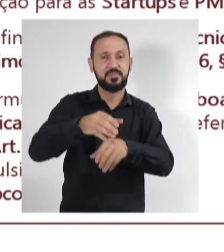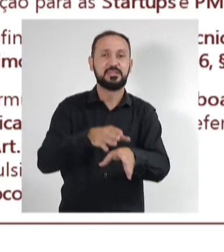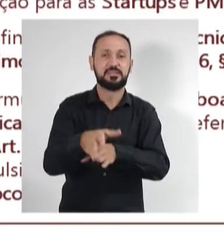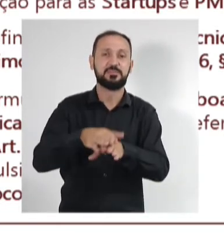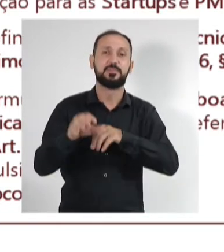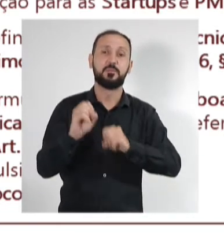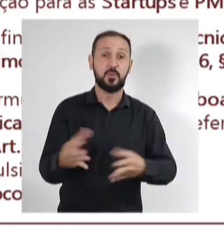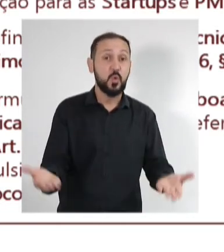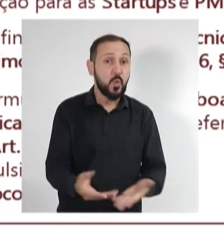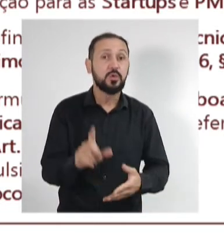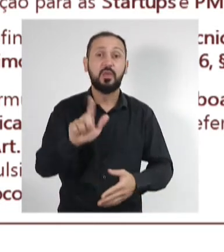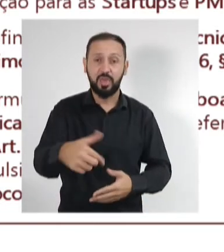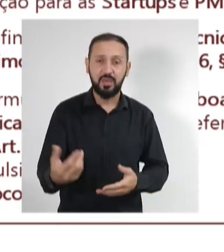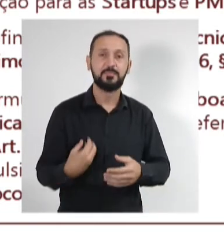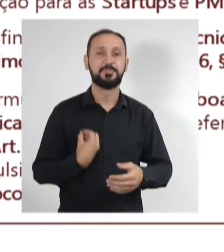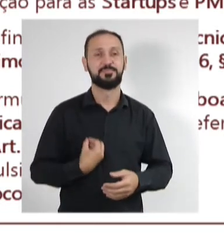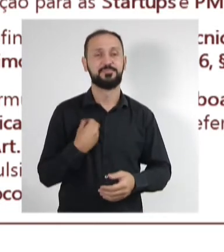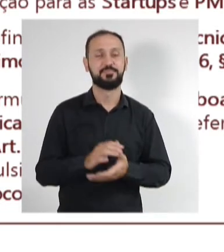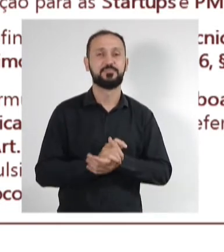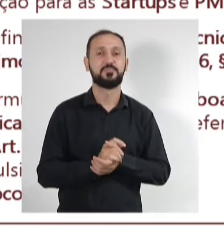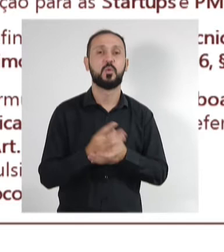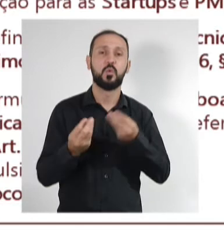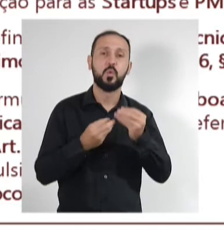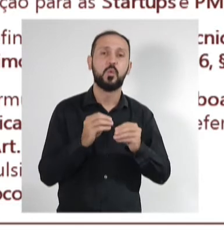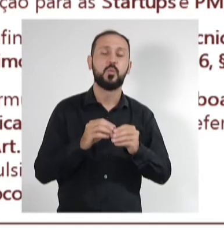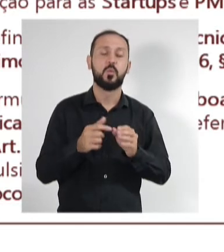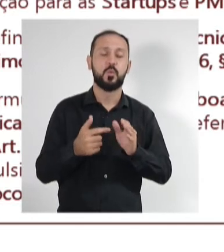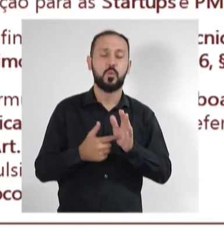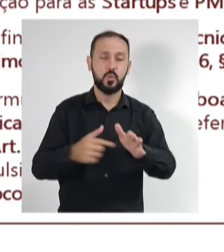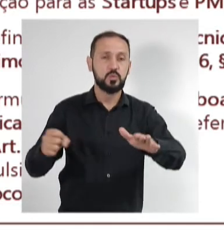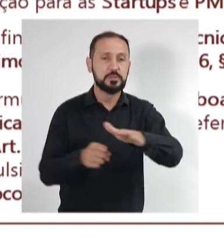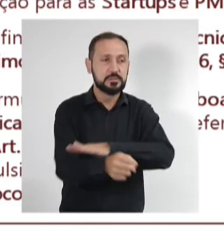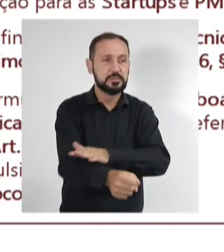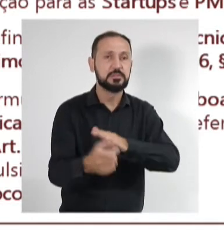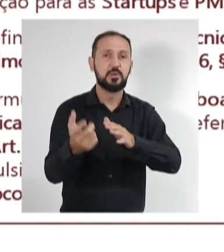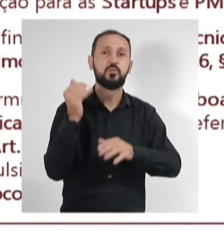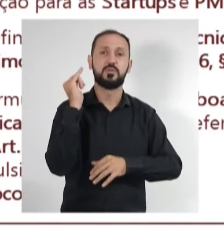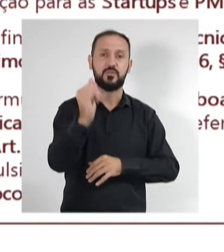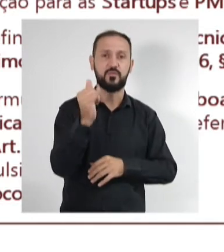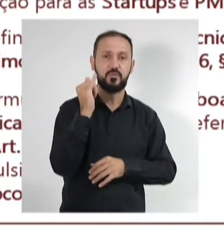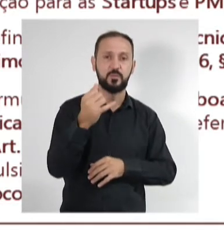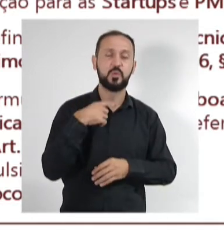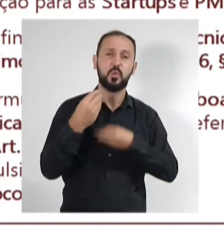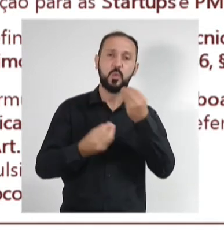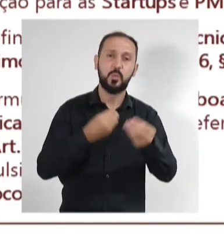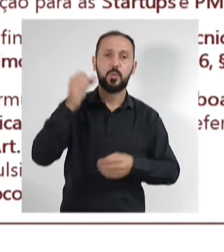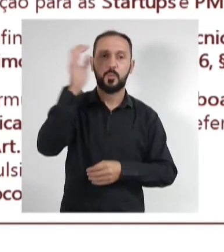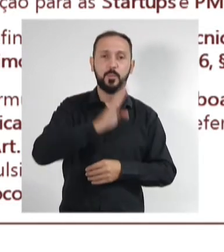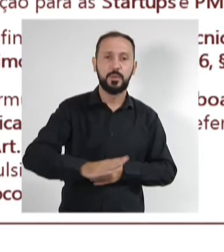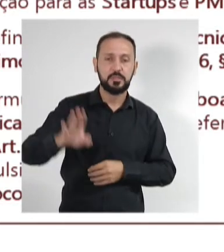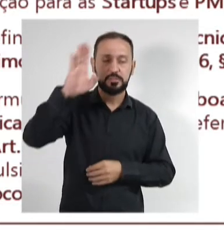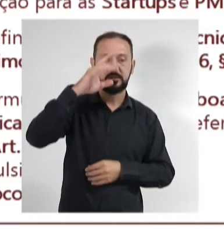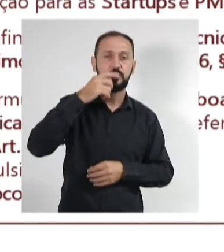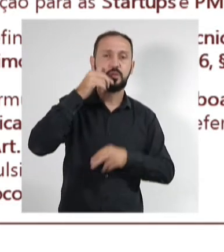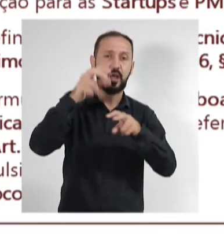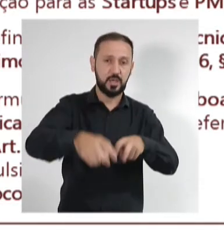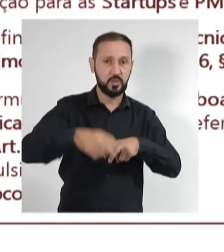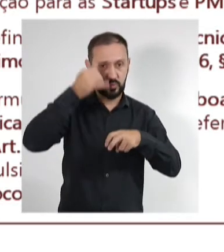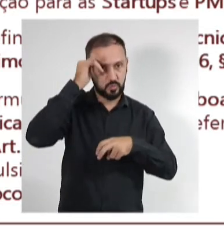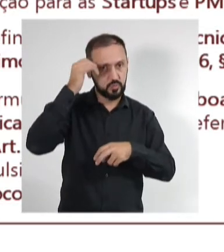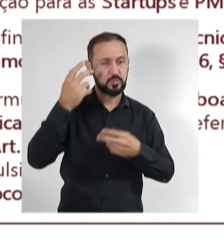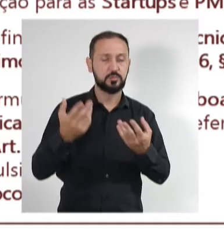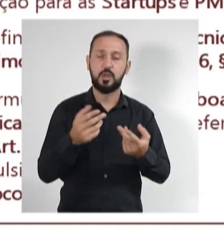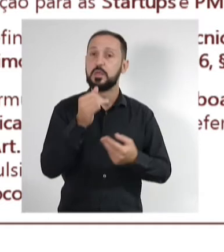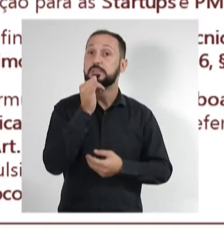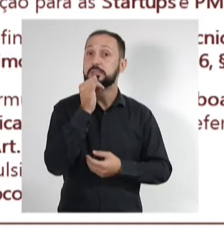faz parte já. Indução econômica e inserção global, o fluxo global de dados e a integração do Brasil, a agricultura digital é